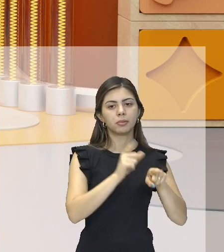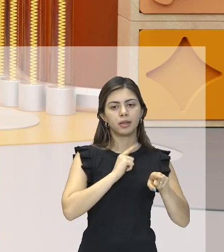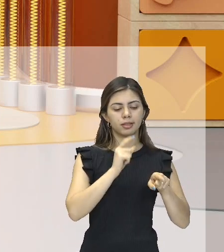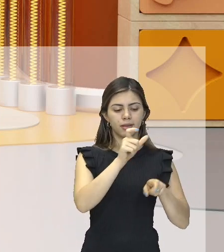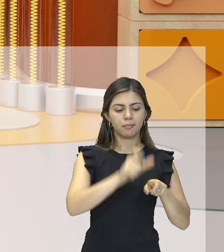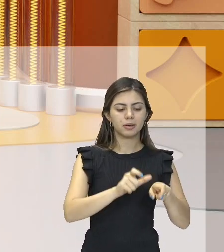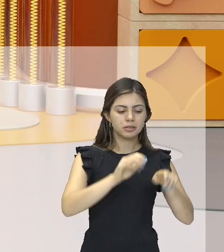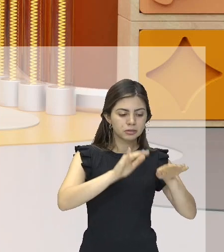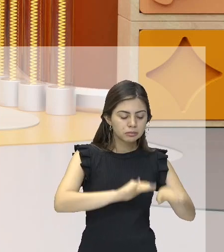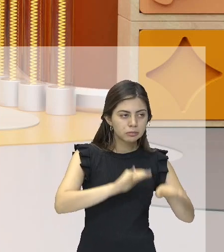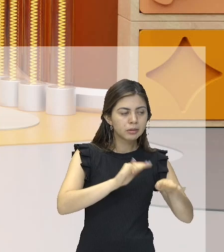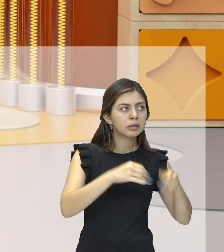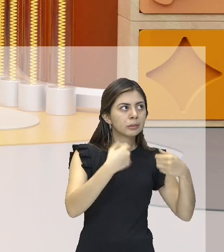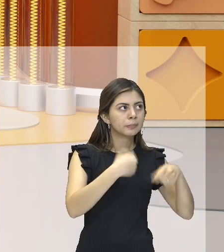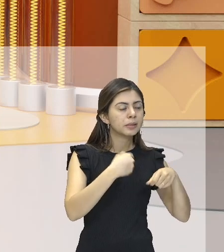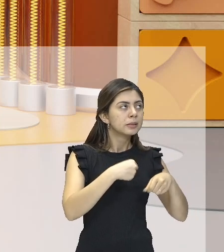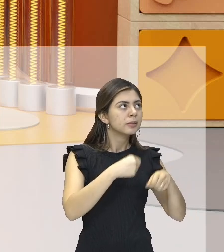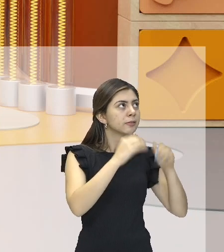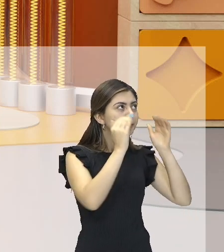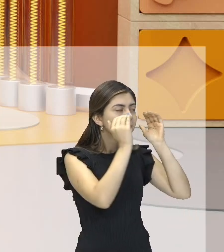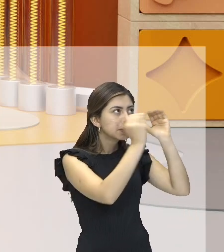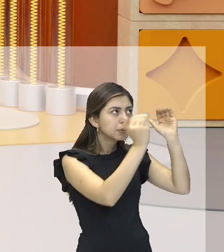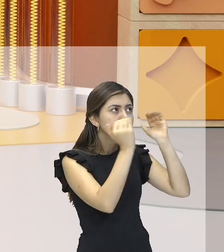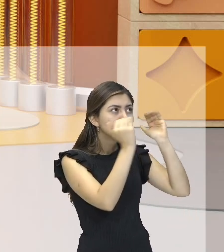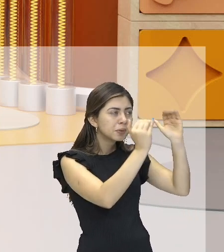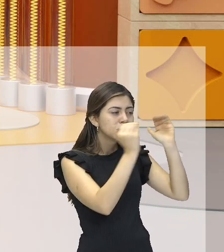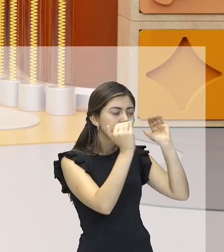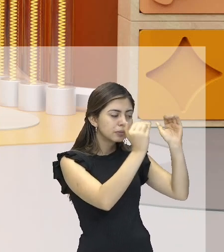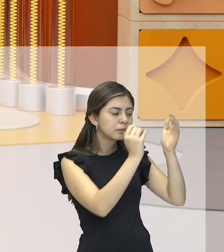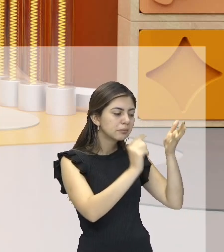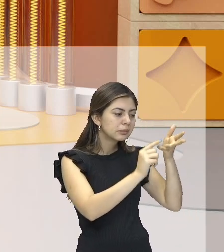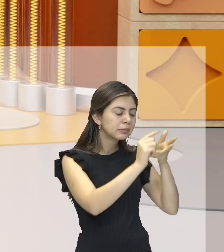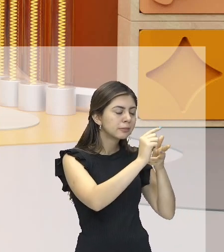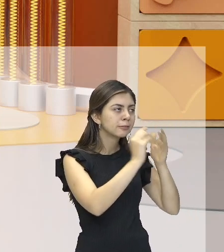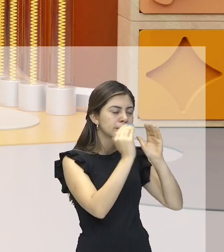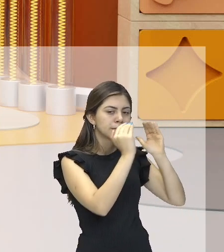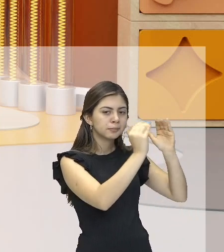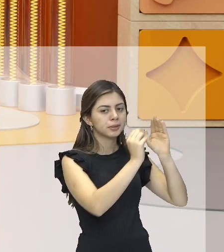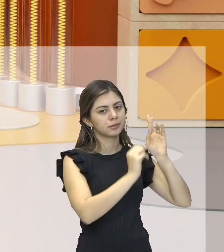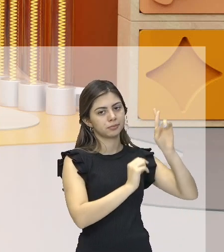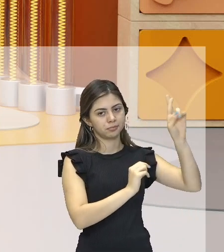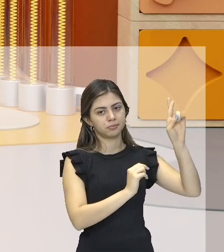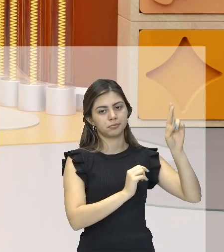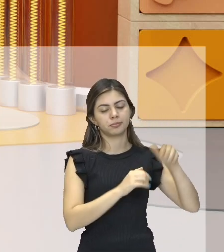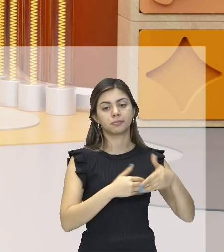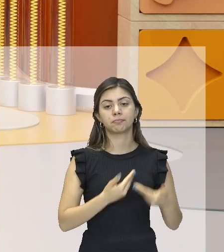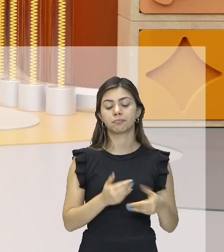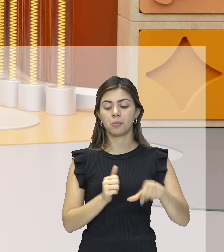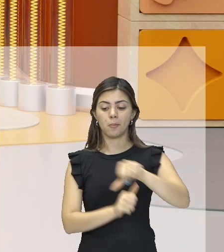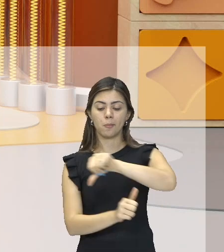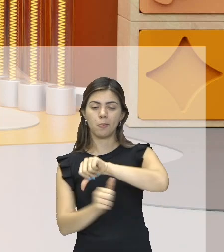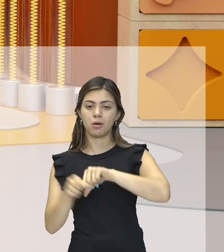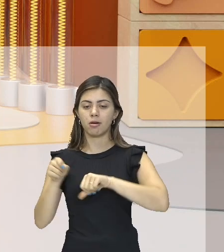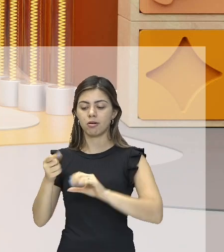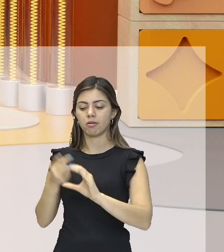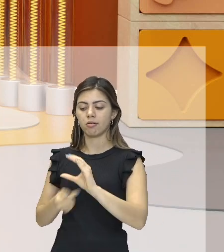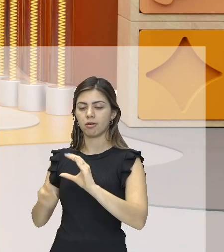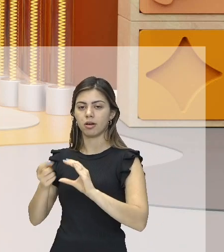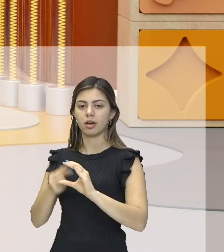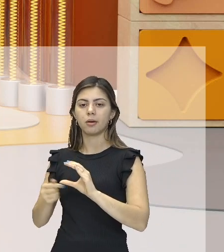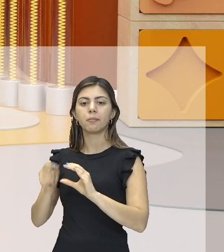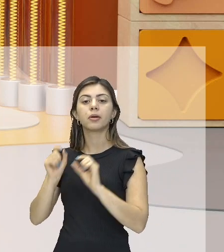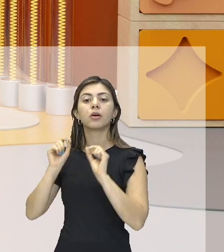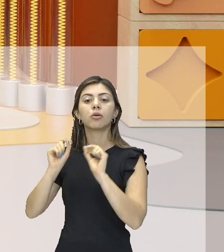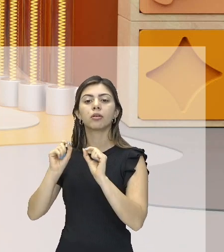ter que obedecer, vai ter que se submeter àquele senhor feudal. Já o capitalismo vai girar ali em torno